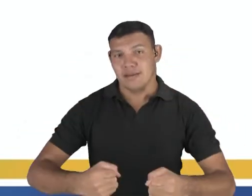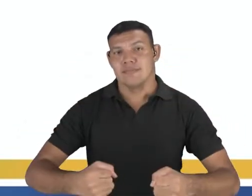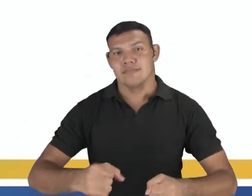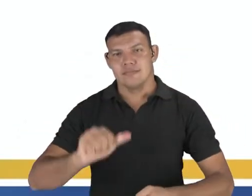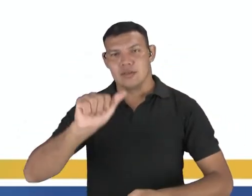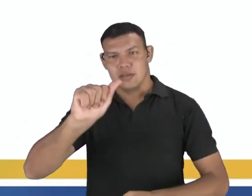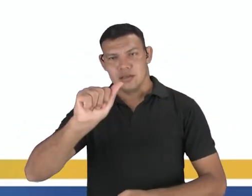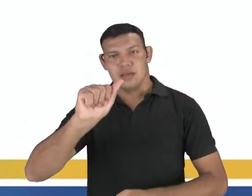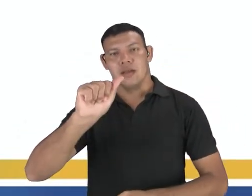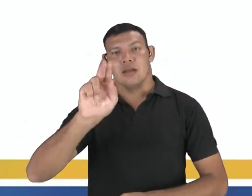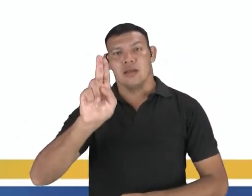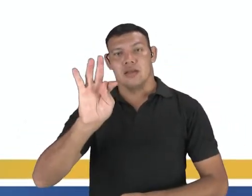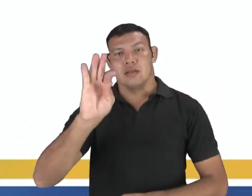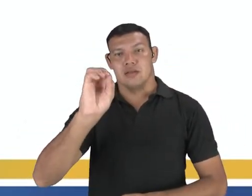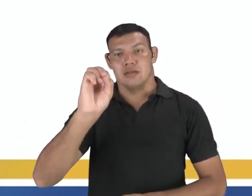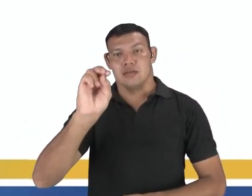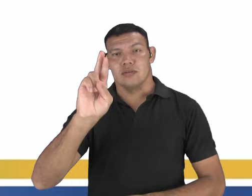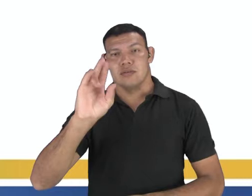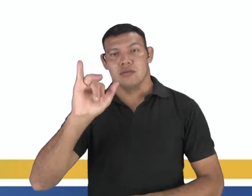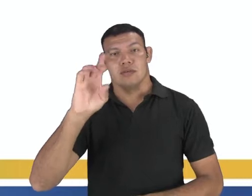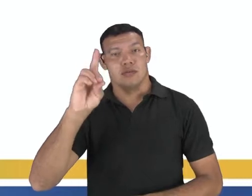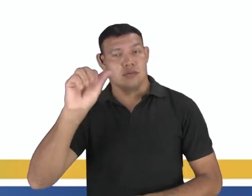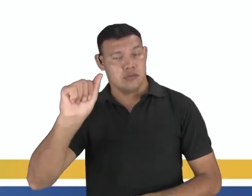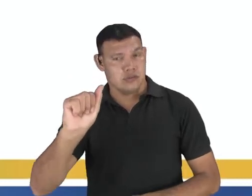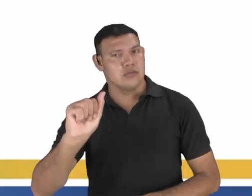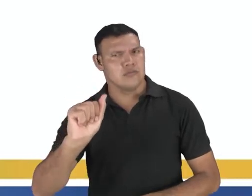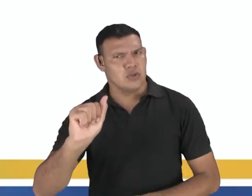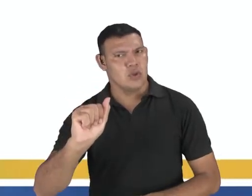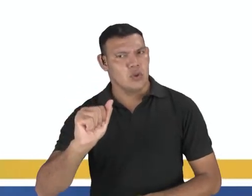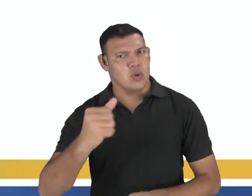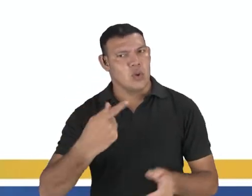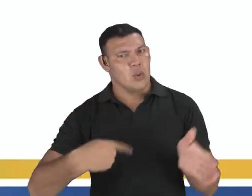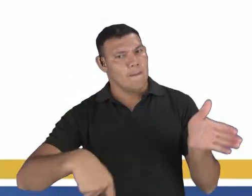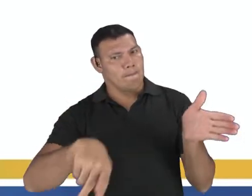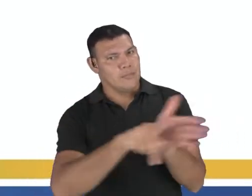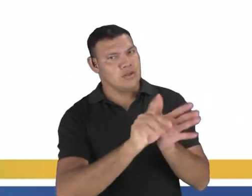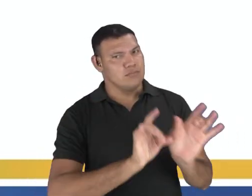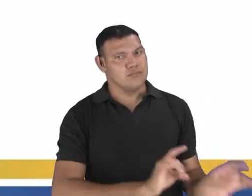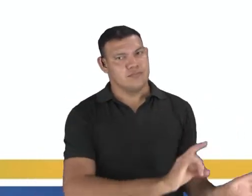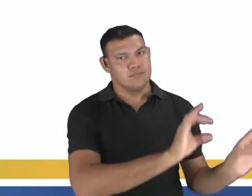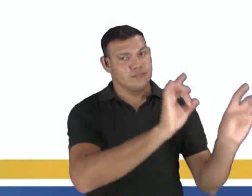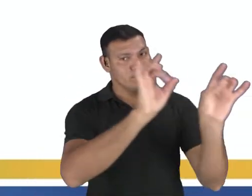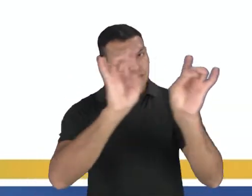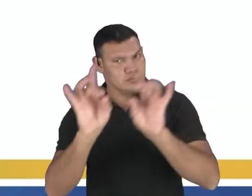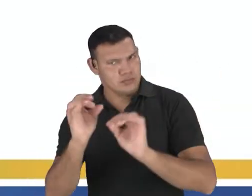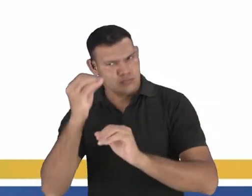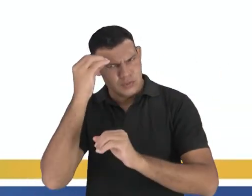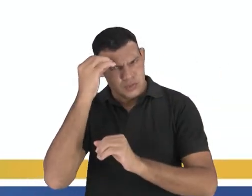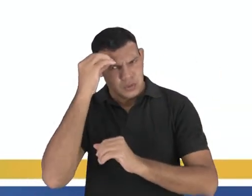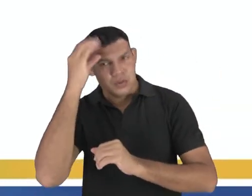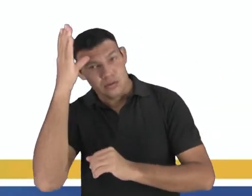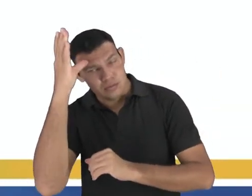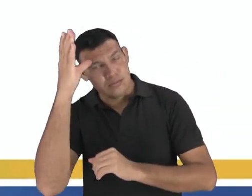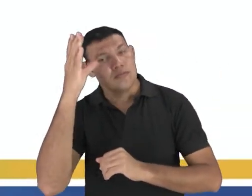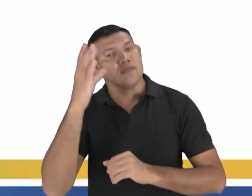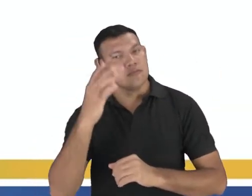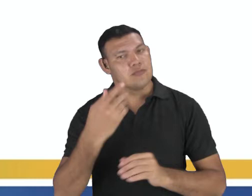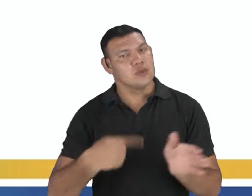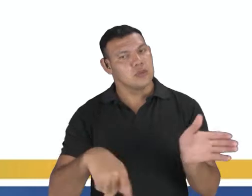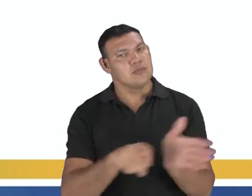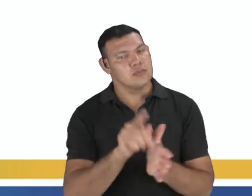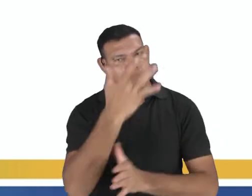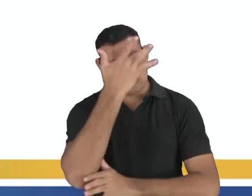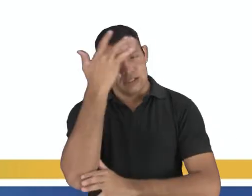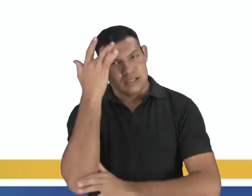Ele traz para o texto o peso e a credibilidade de um especialista da área, apoiando-se no conhecimento do mesmo. Ou